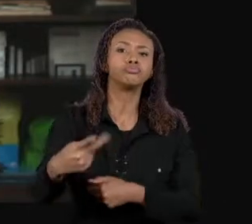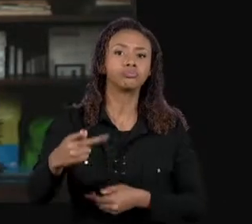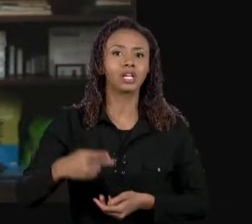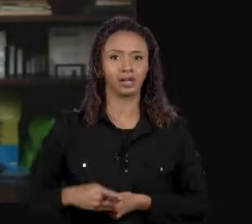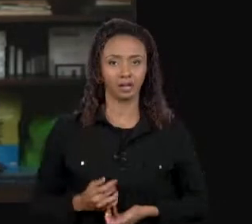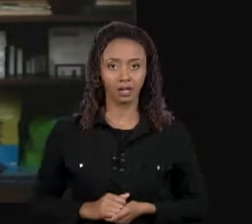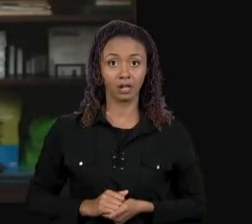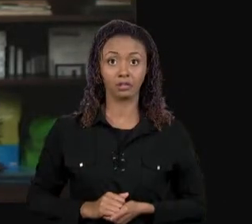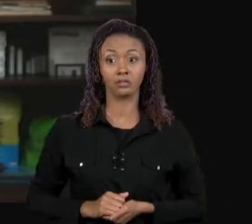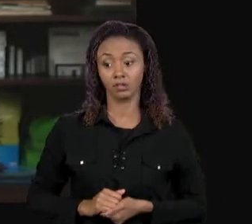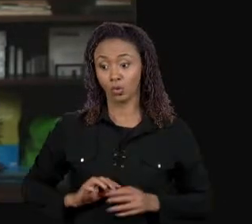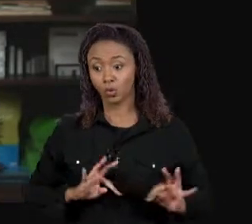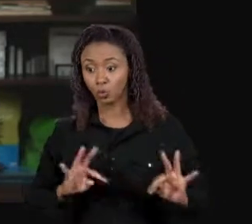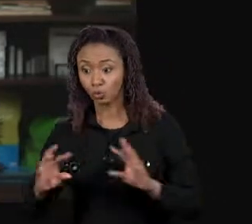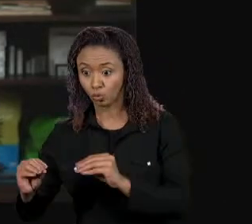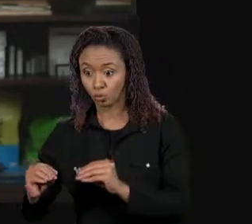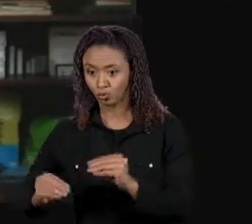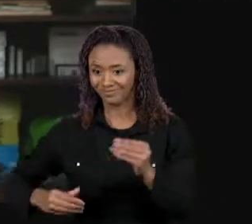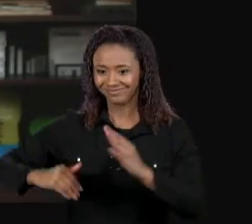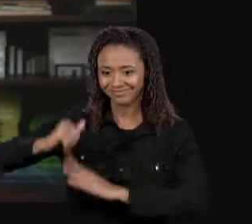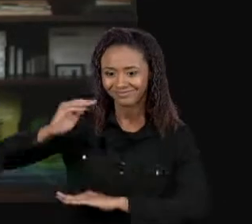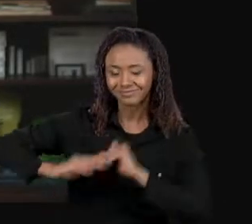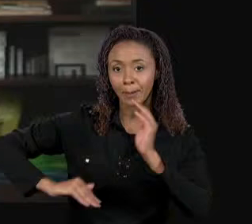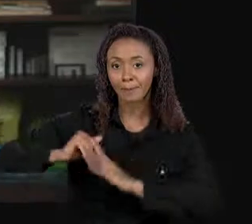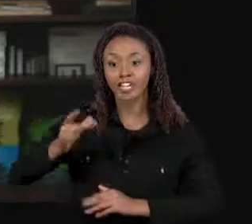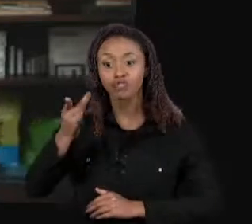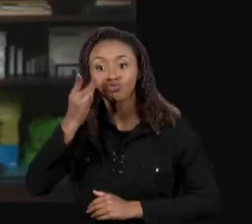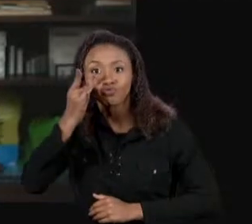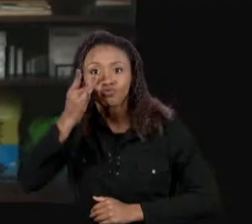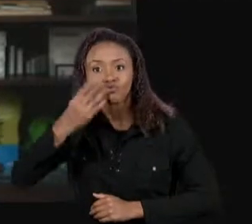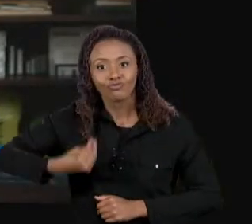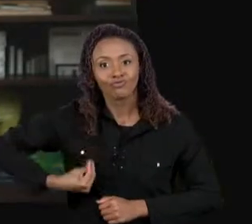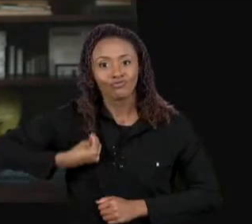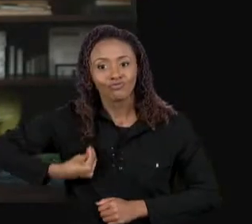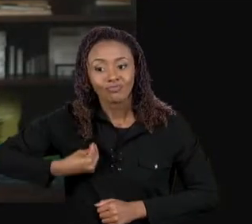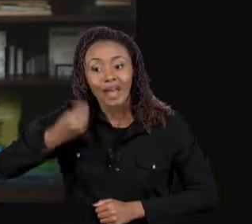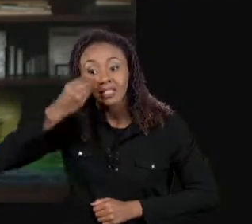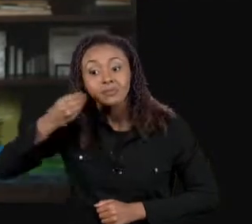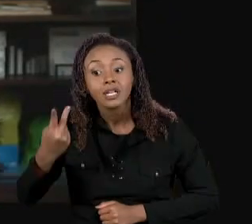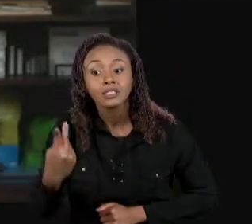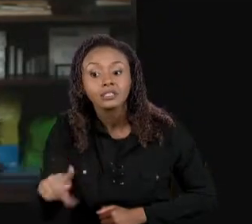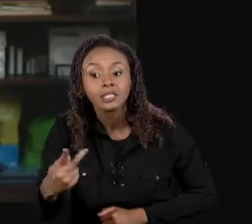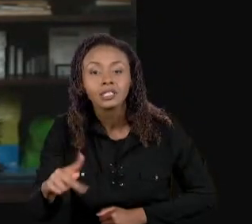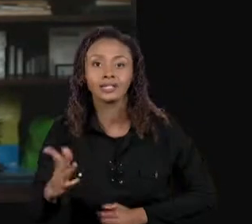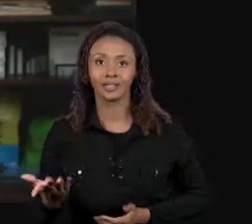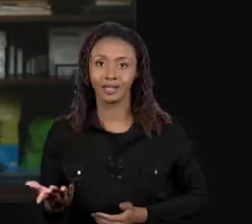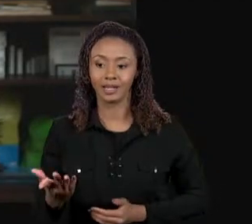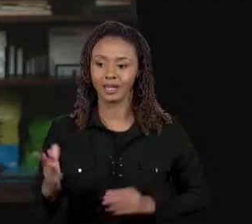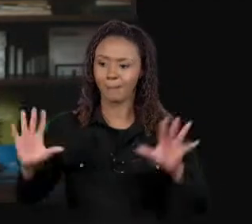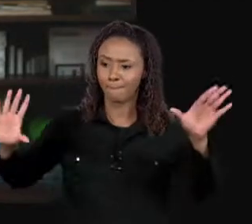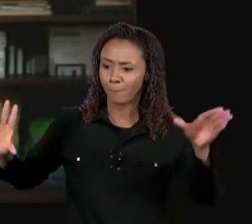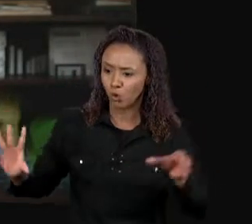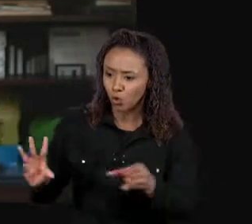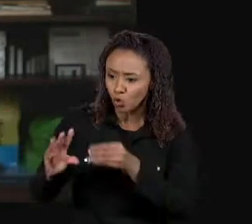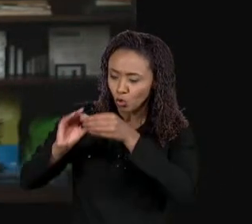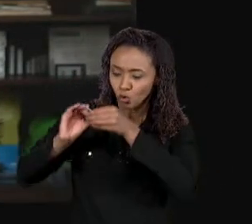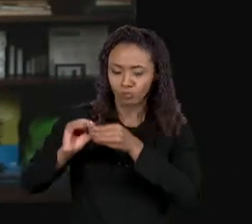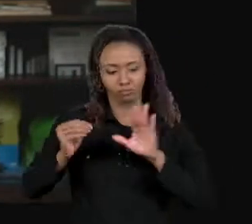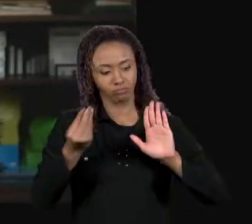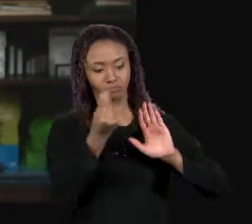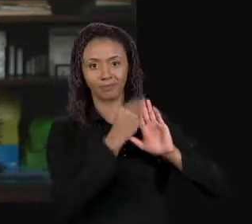muito próximas, né, a essa vivência, a experiência que a criança tem e de uma relação entre